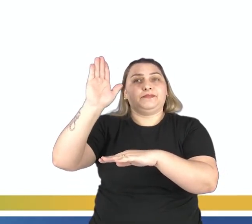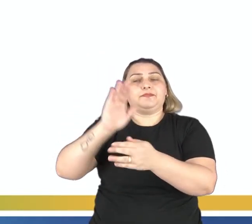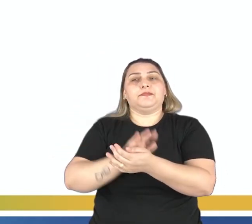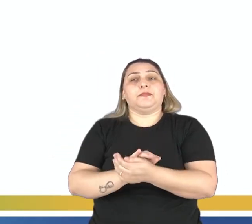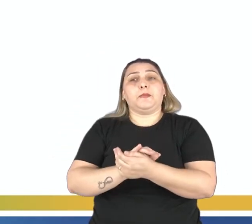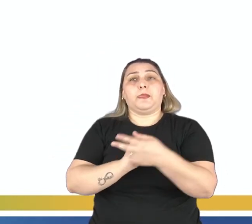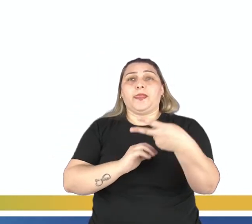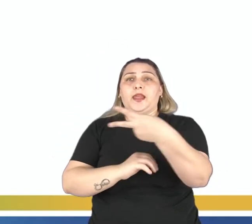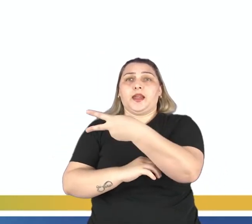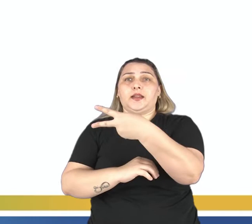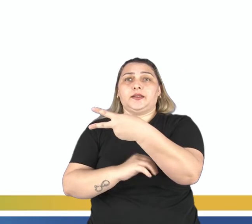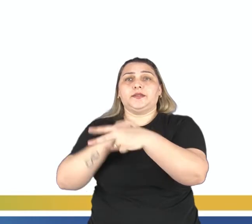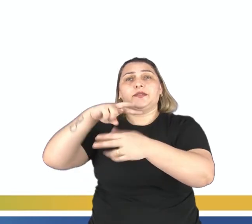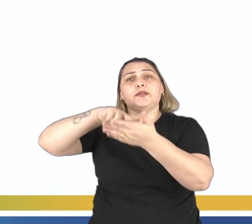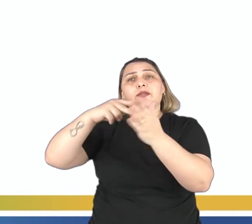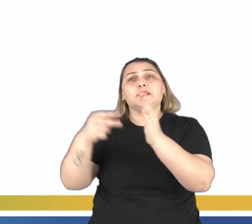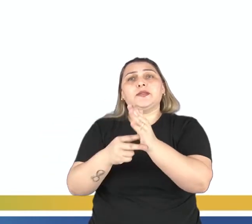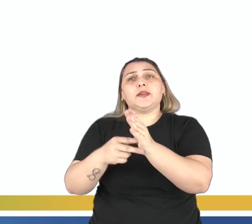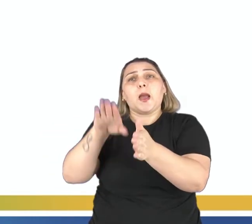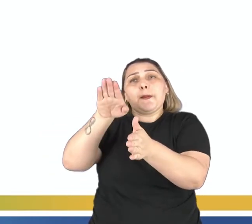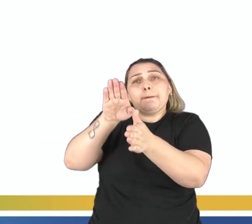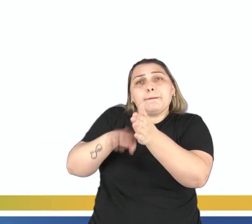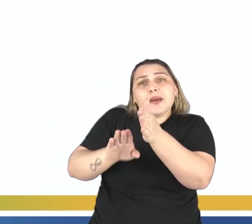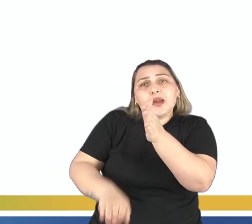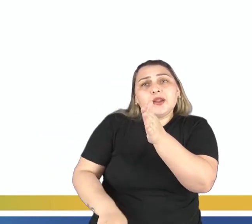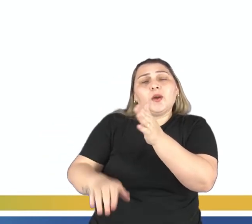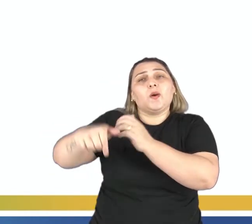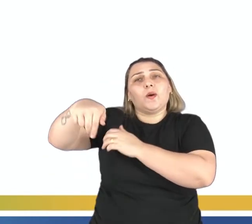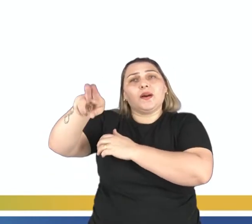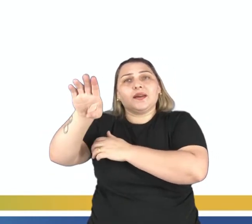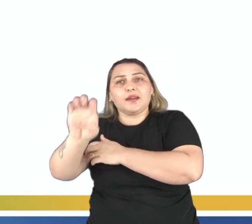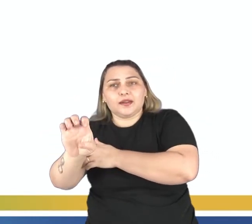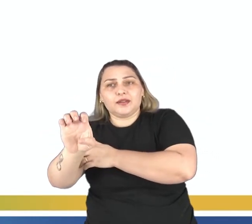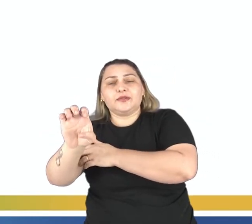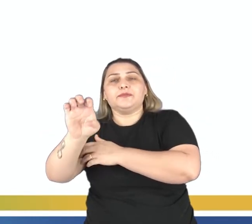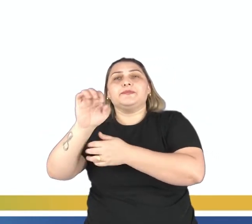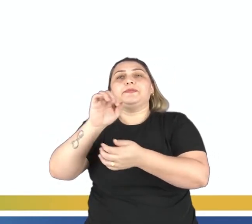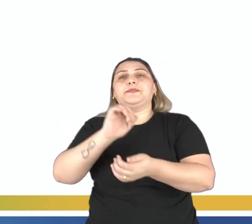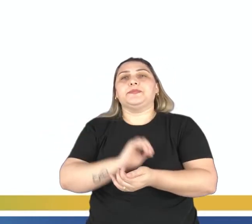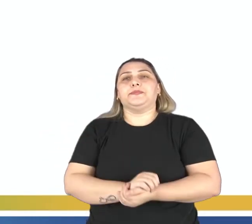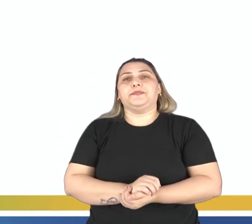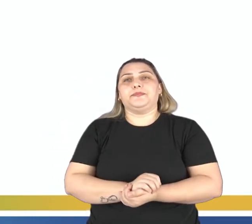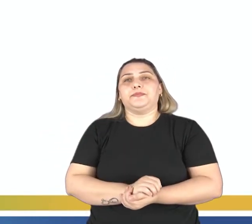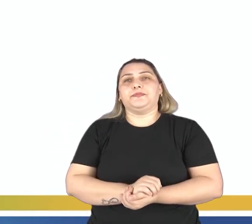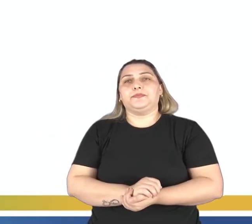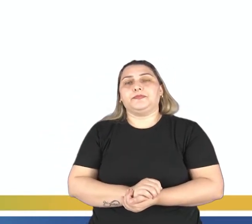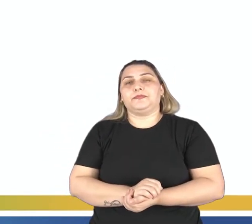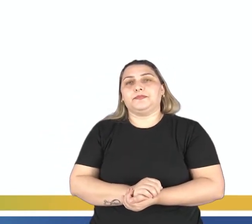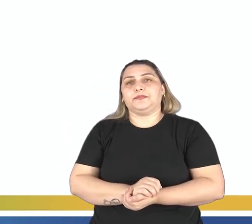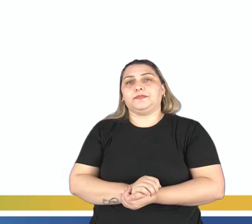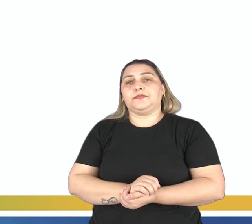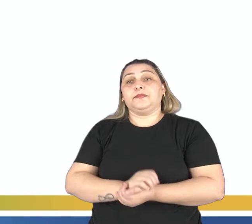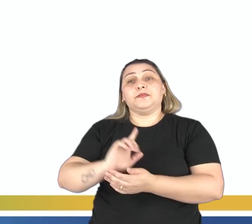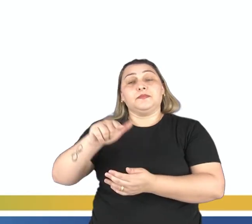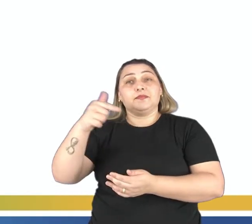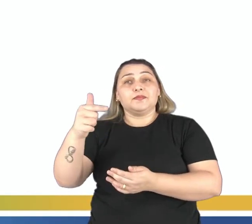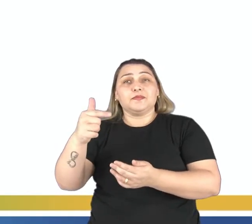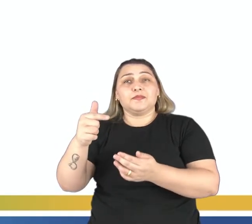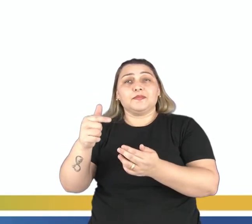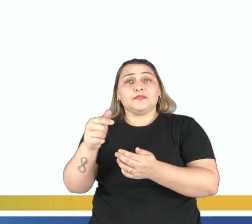O próximo significa o quê, pessoal? A gente lê como? A gente lê menor que. E o